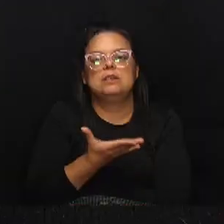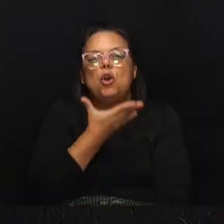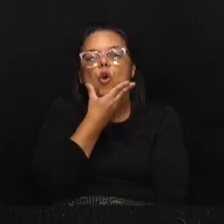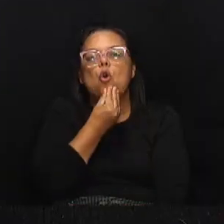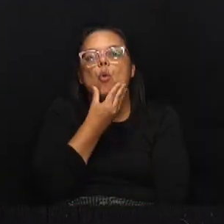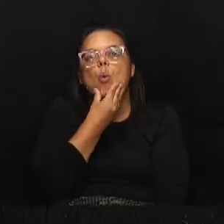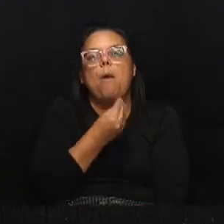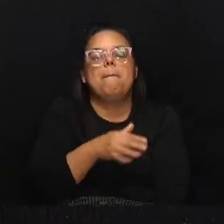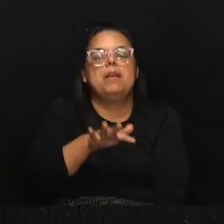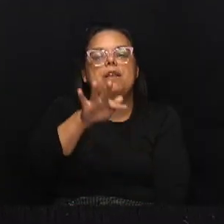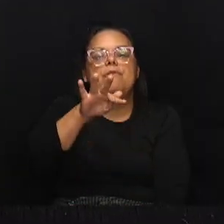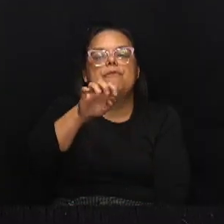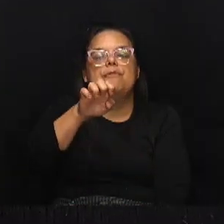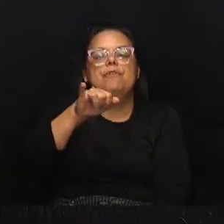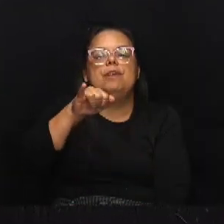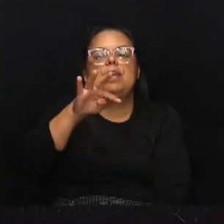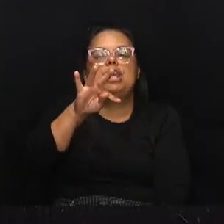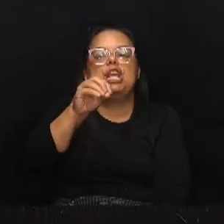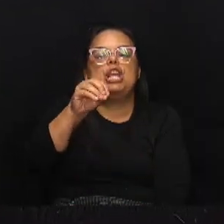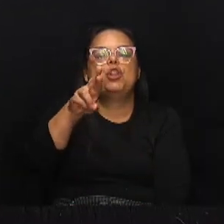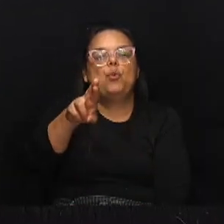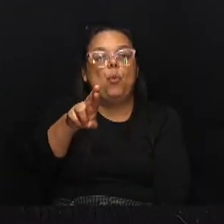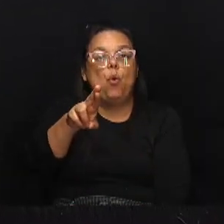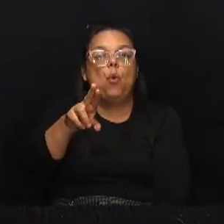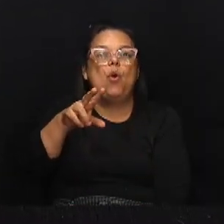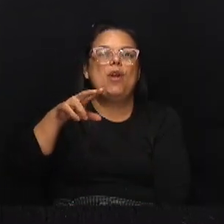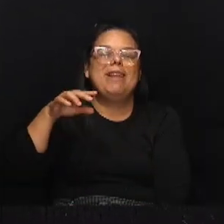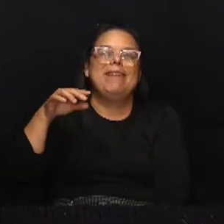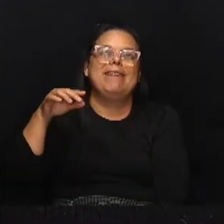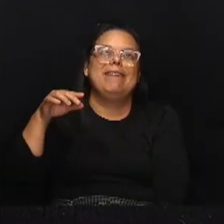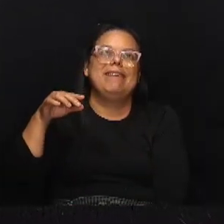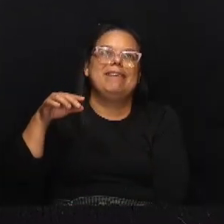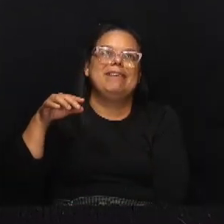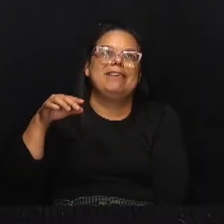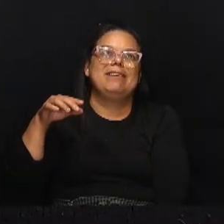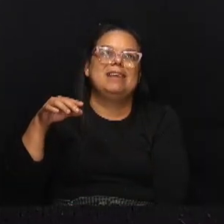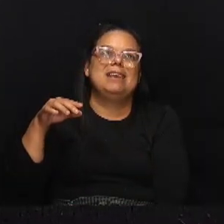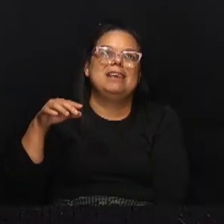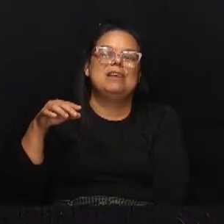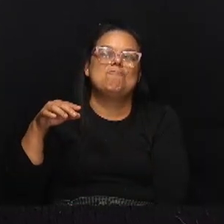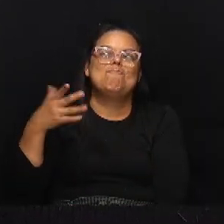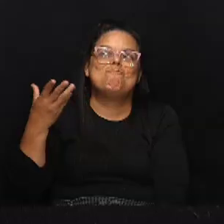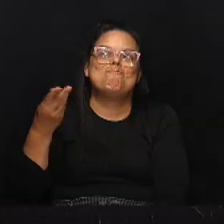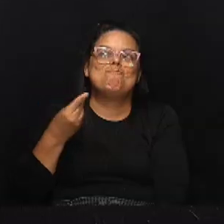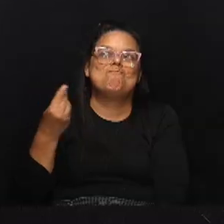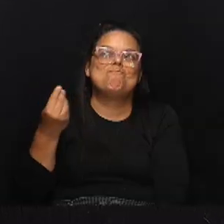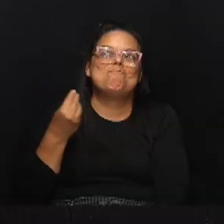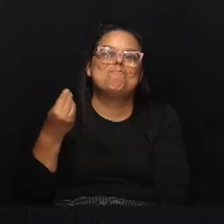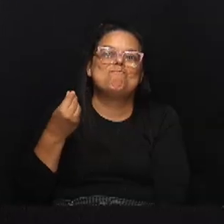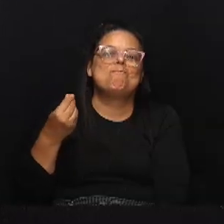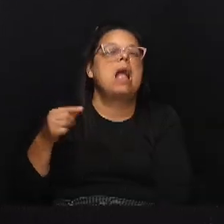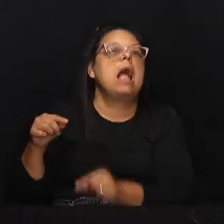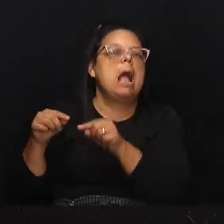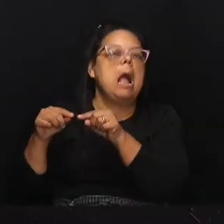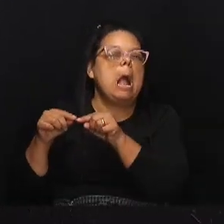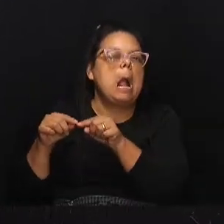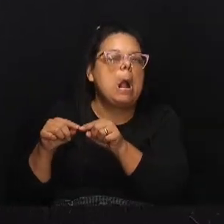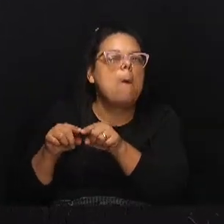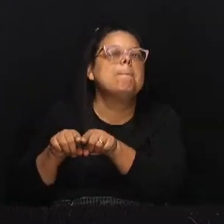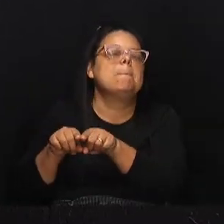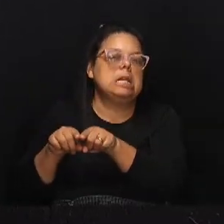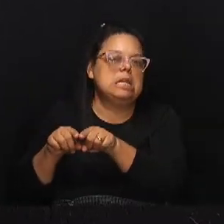firme, que fosse muito cúmplice e muito companheiro em termos